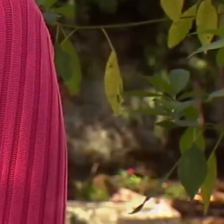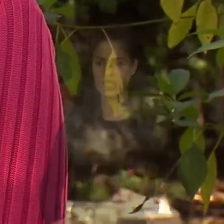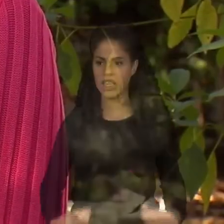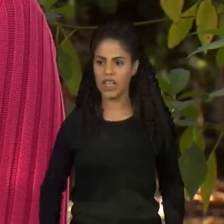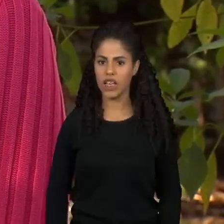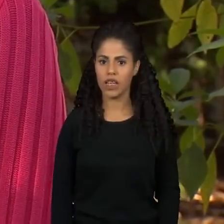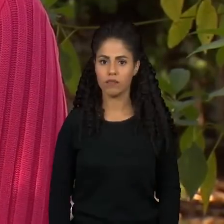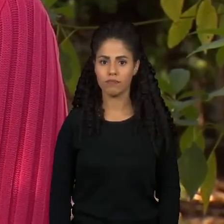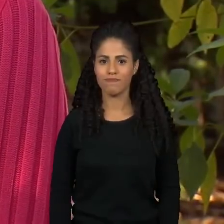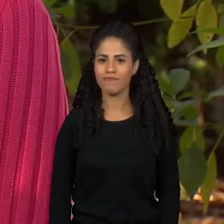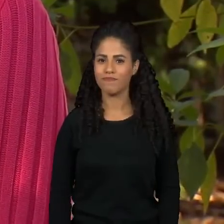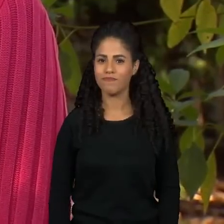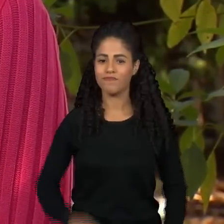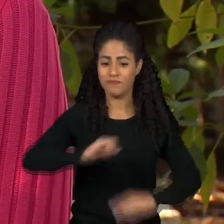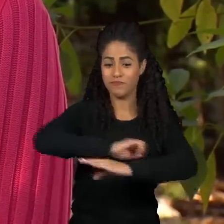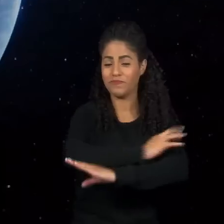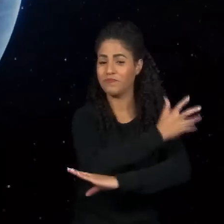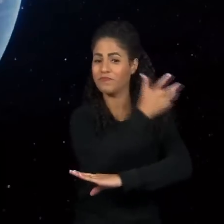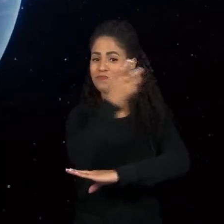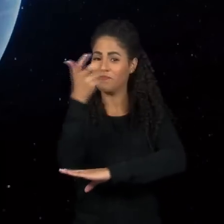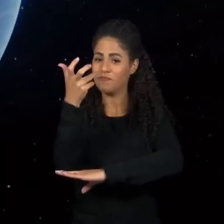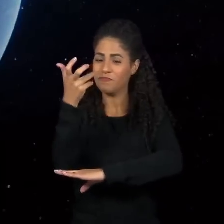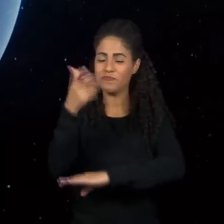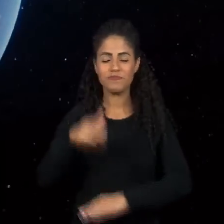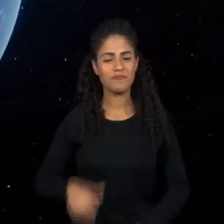Logo mais aqui no Repórter Eco.